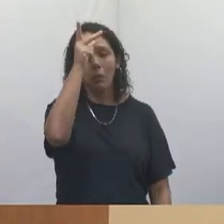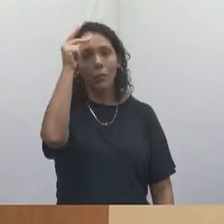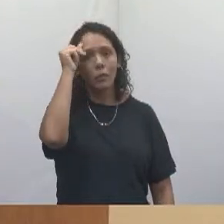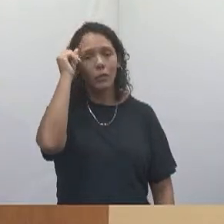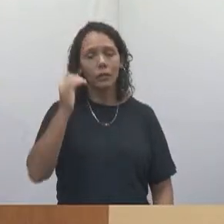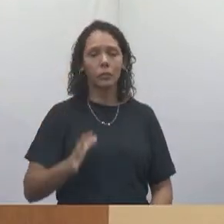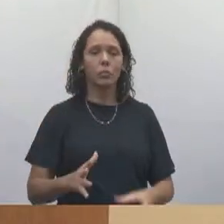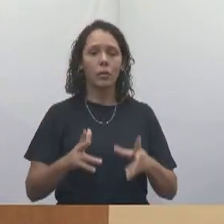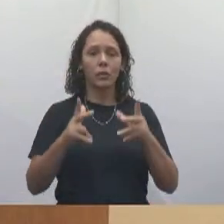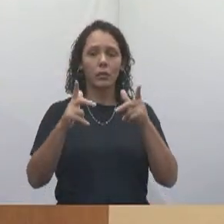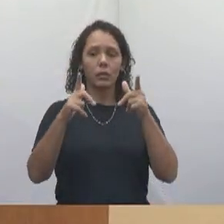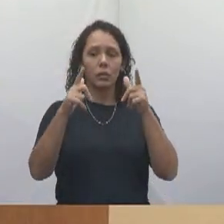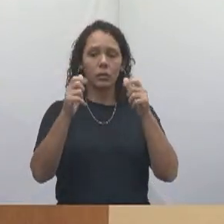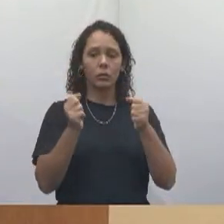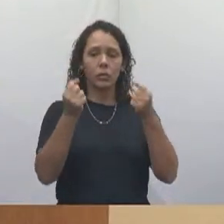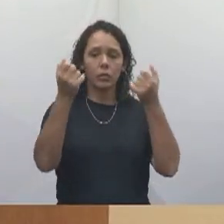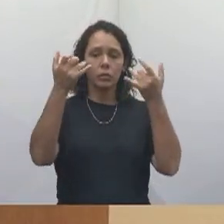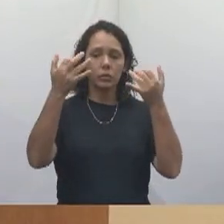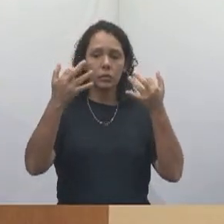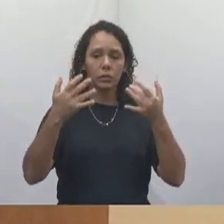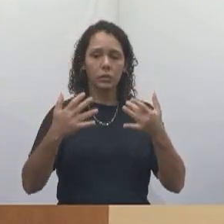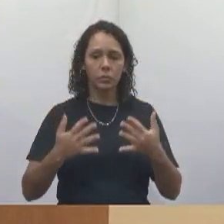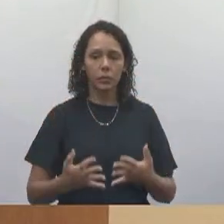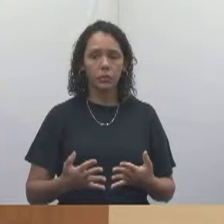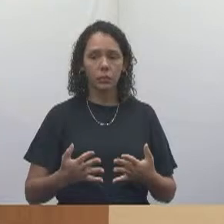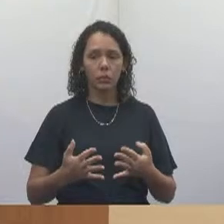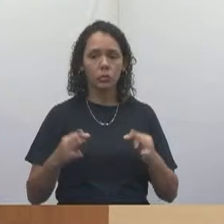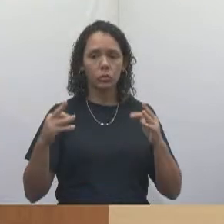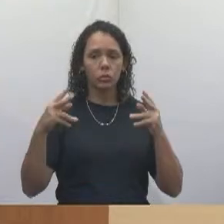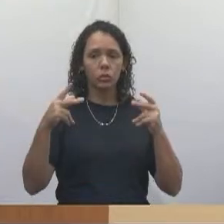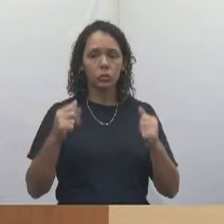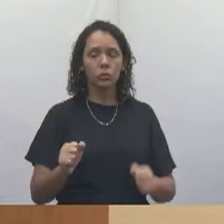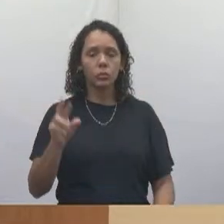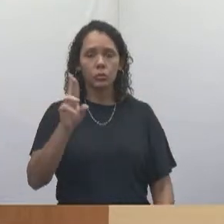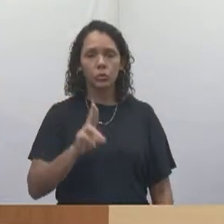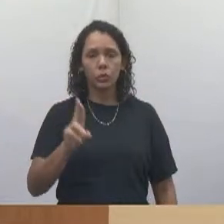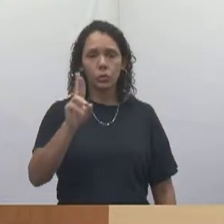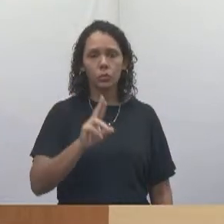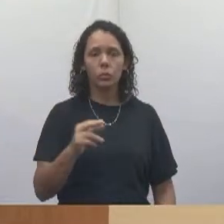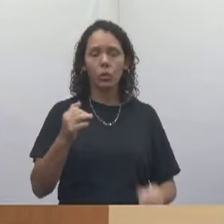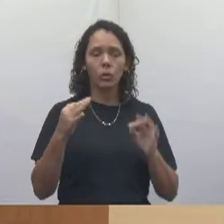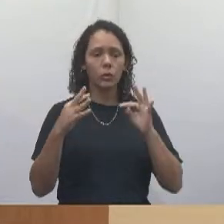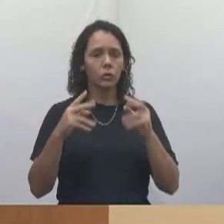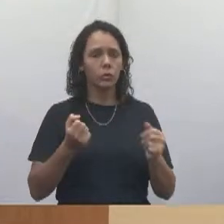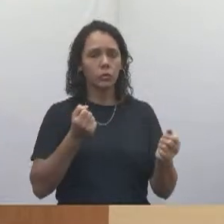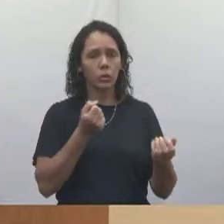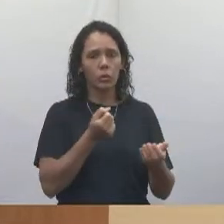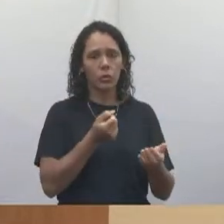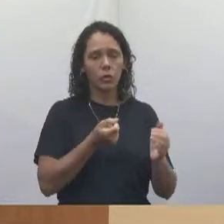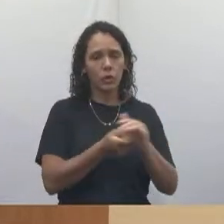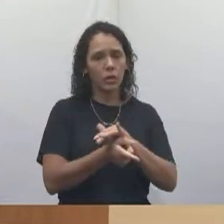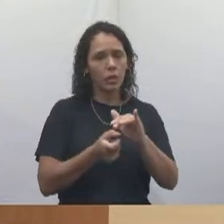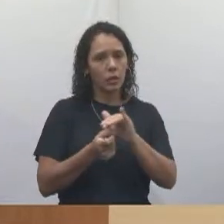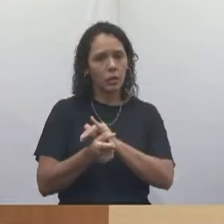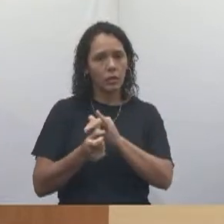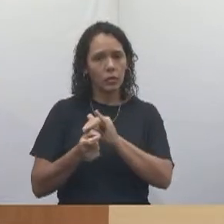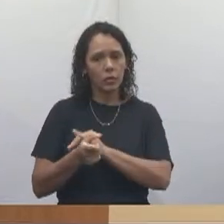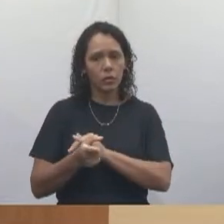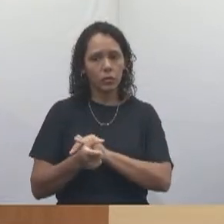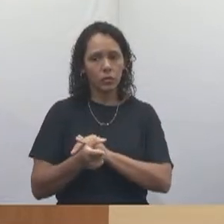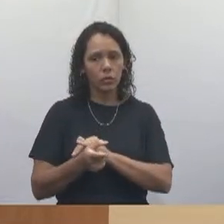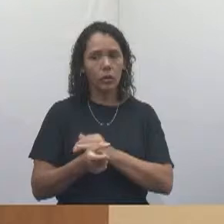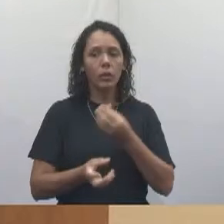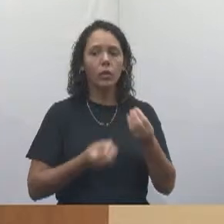brilhantemente fez uma explanação aqui sobre todos os gastos e investimentos, e como é fazer uma